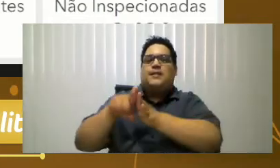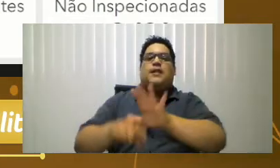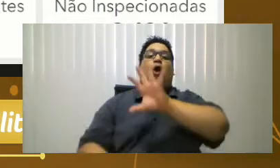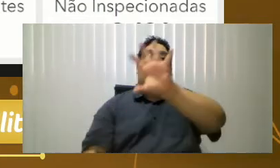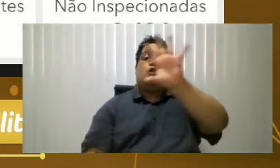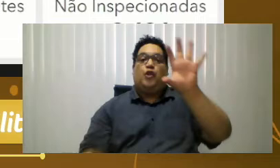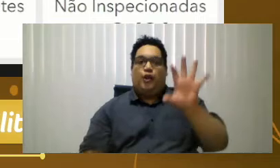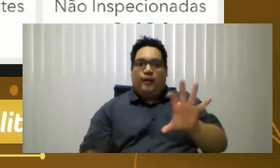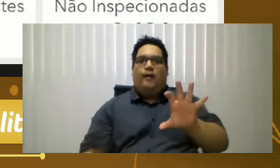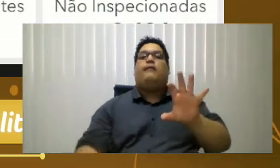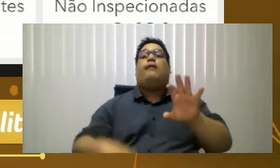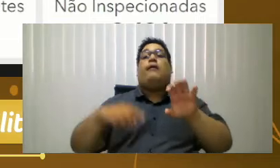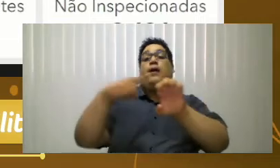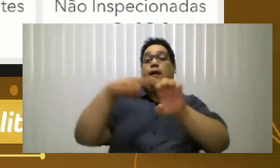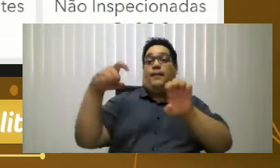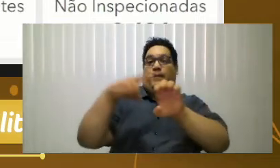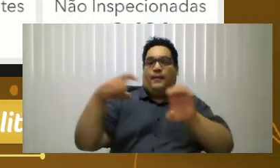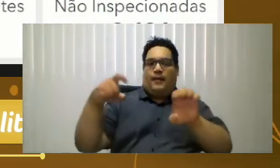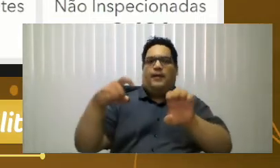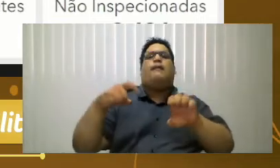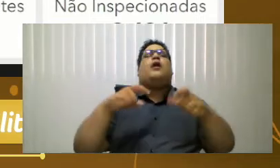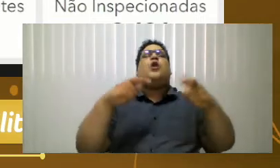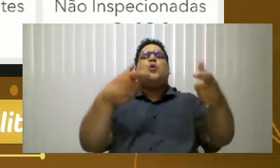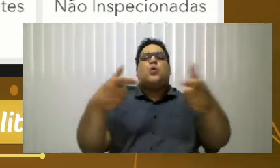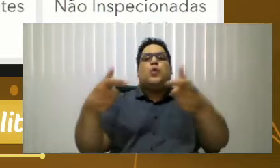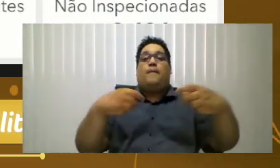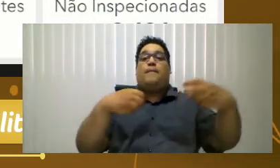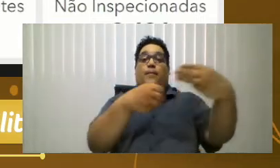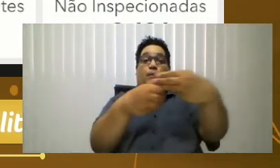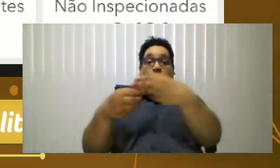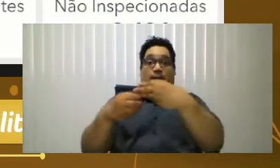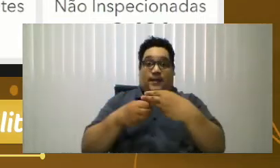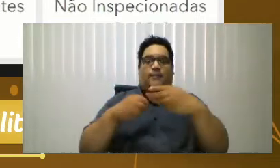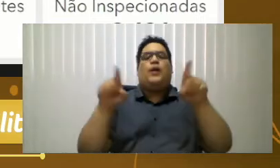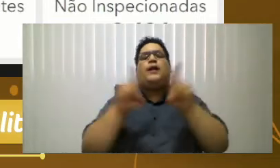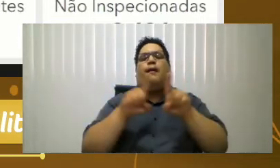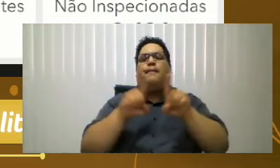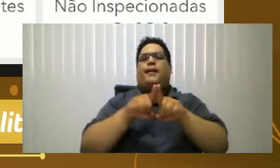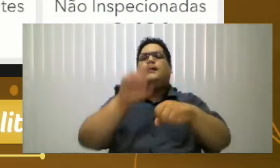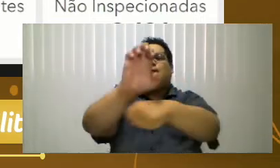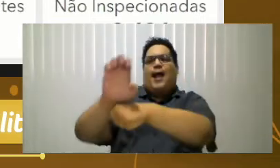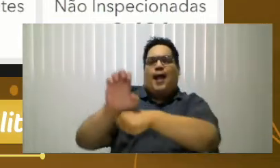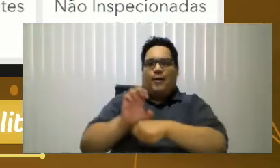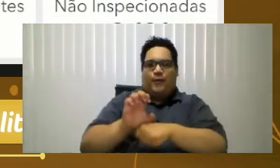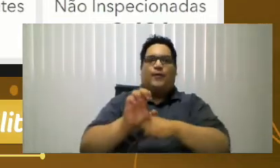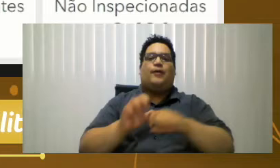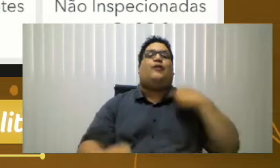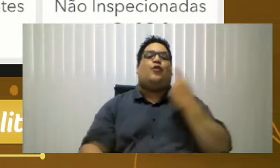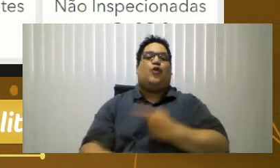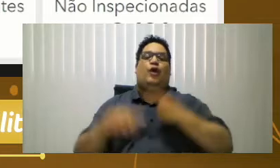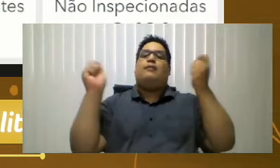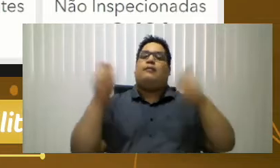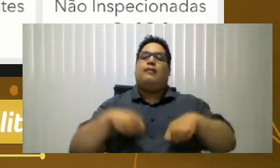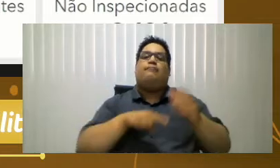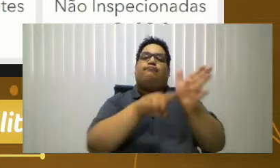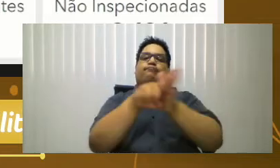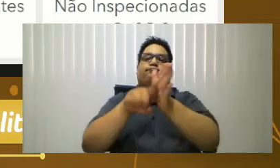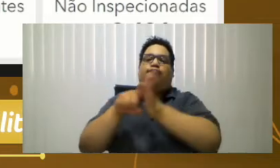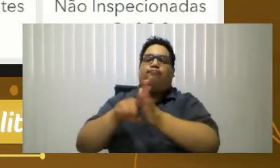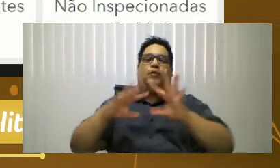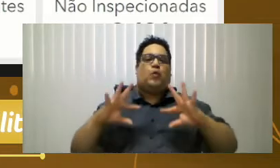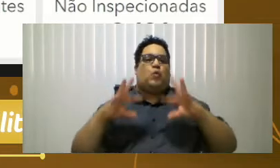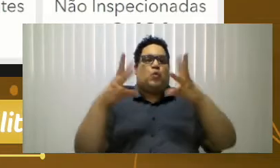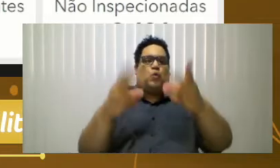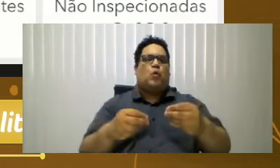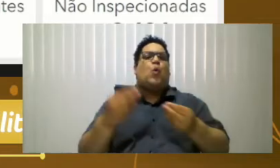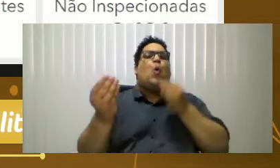por empreendimento, por município, por estados. Então, a gente consegue levantar aqui como que está